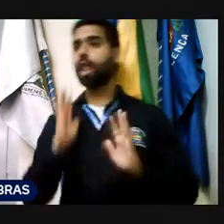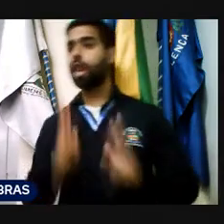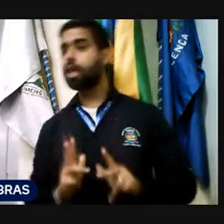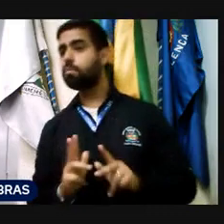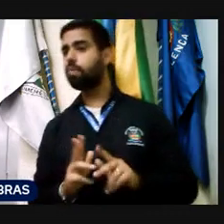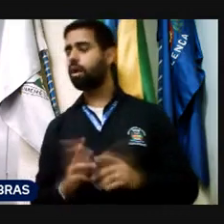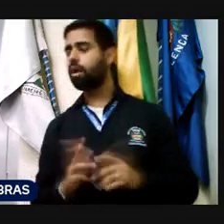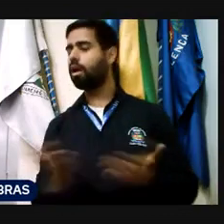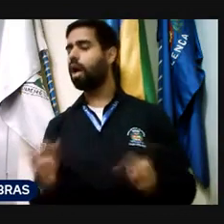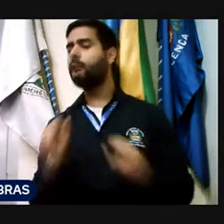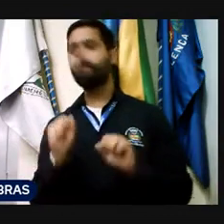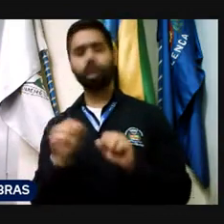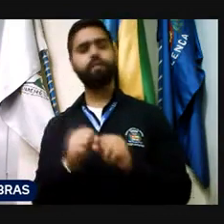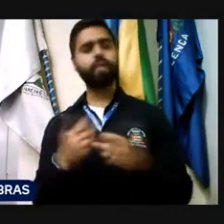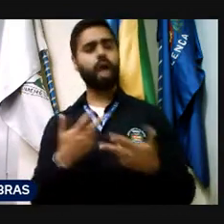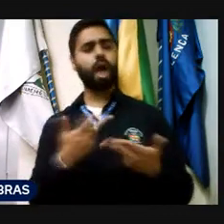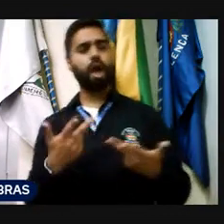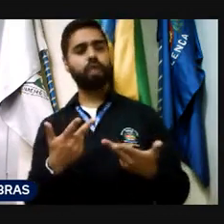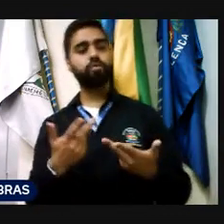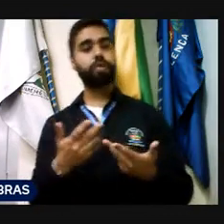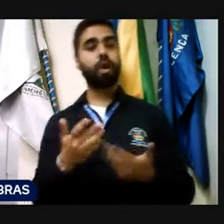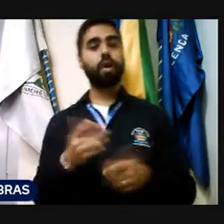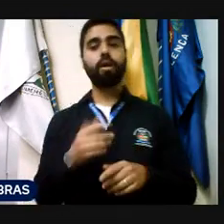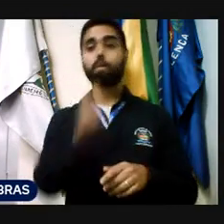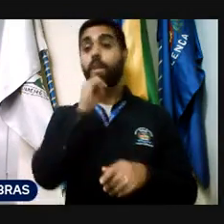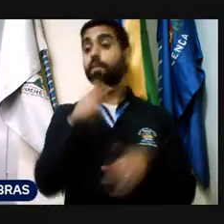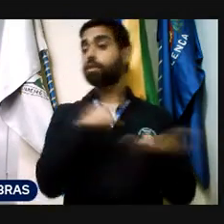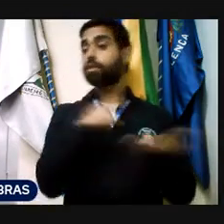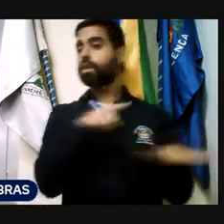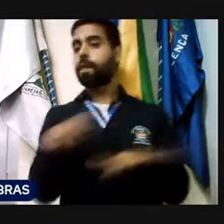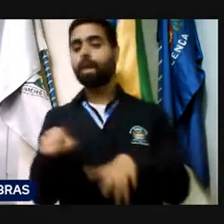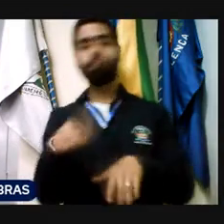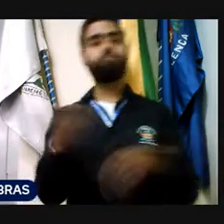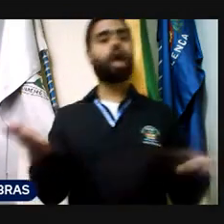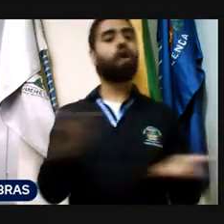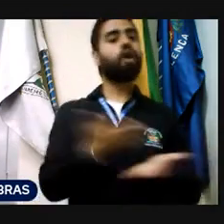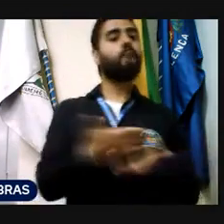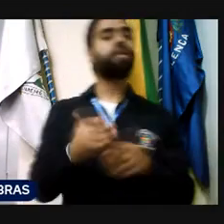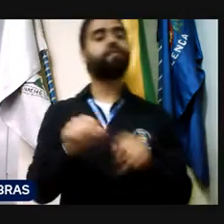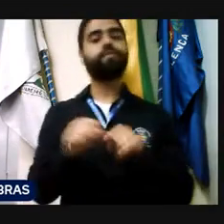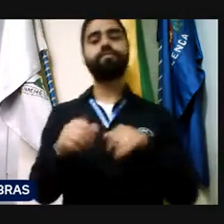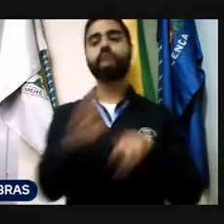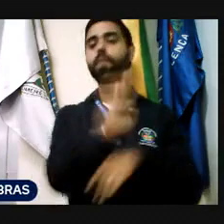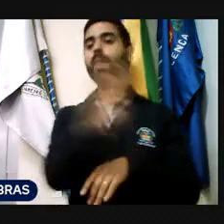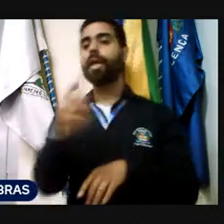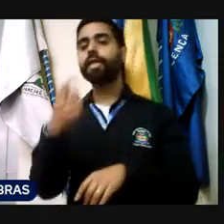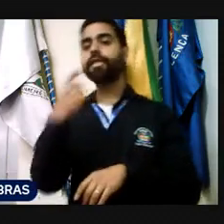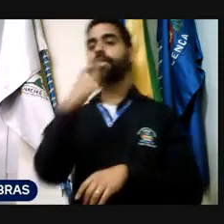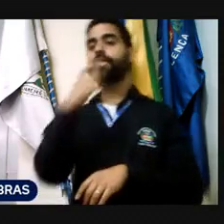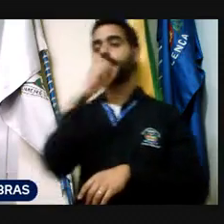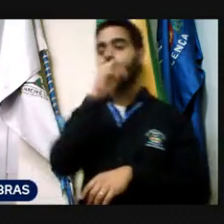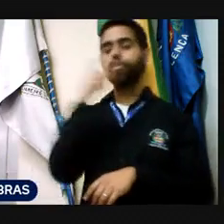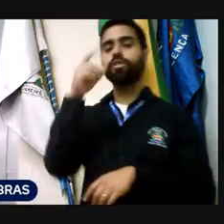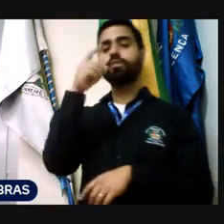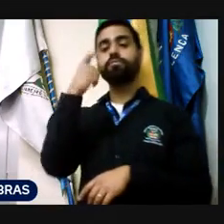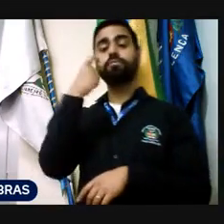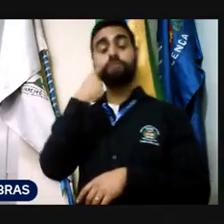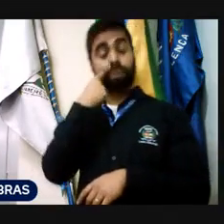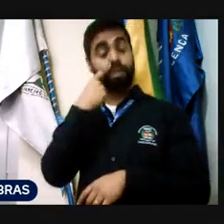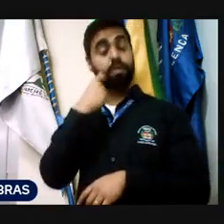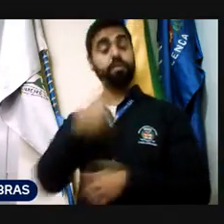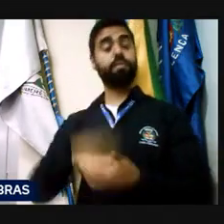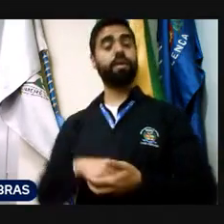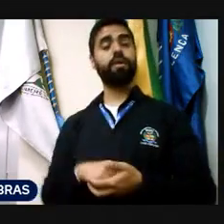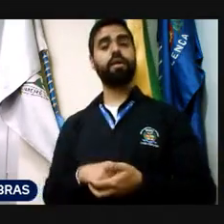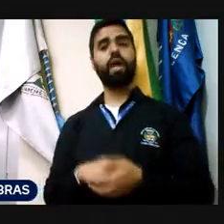aproveitar fazer entrar em cada semana, entrar no bairro, cada final de semana, sexta e sábado, e dar uma geral nos bairros, porque os bairros estão